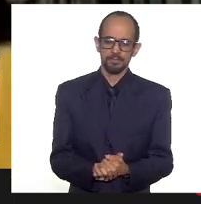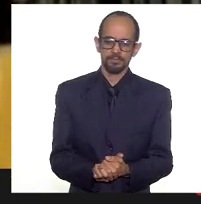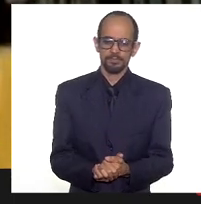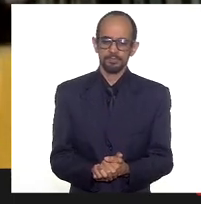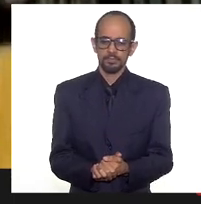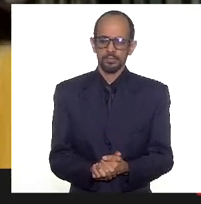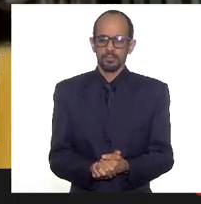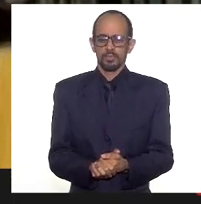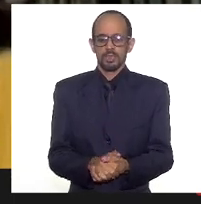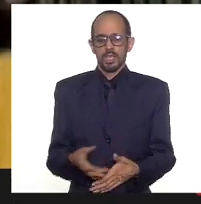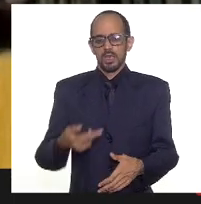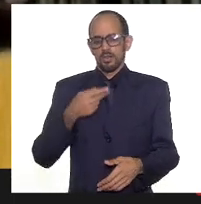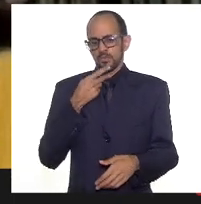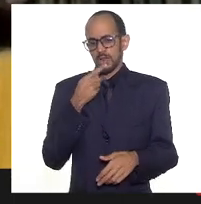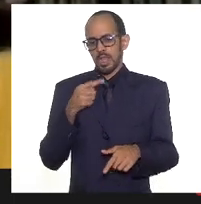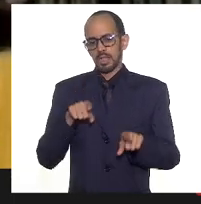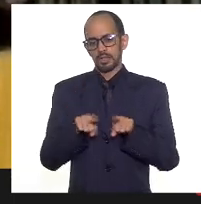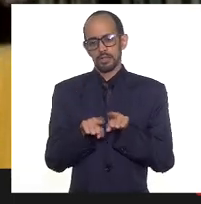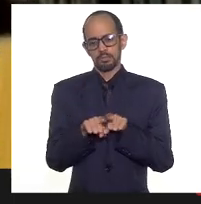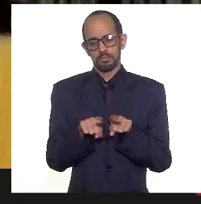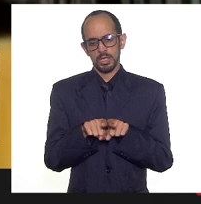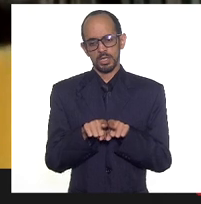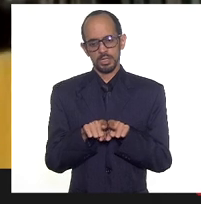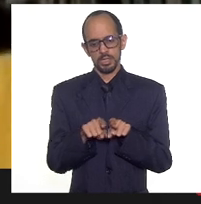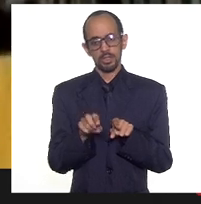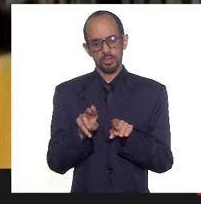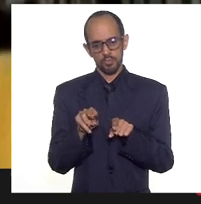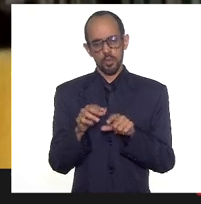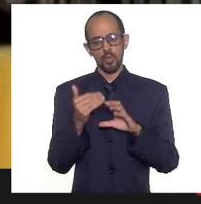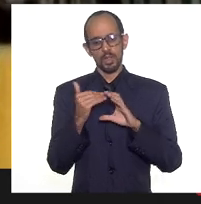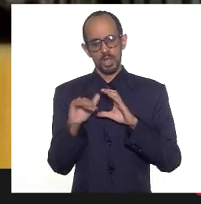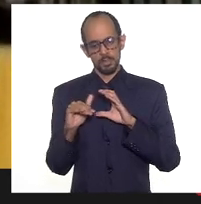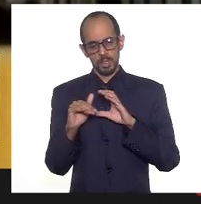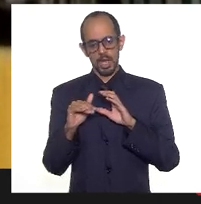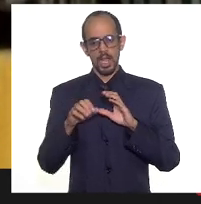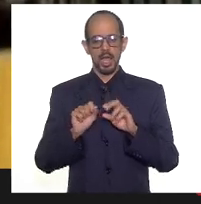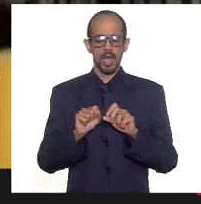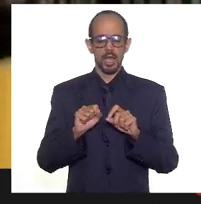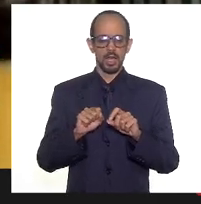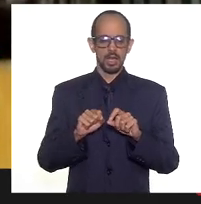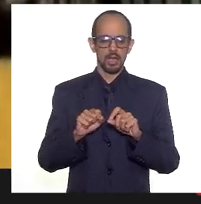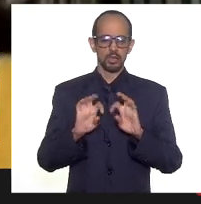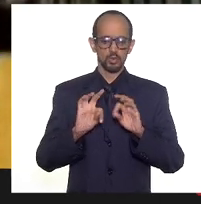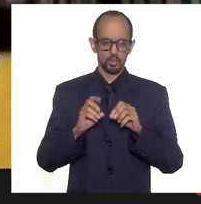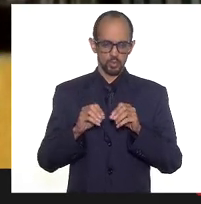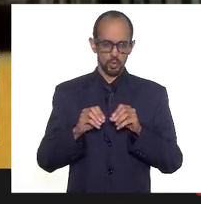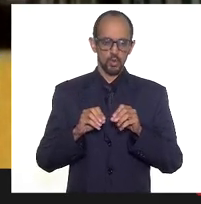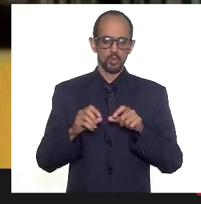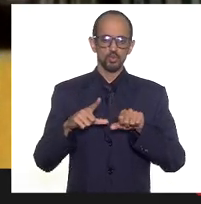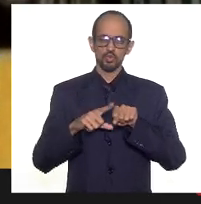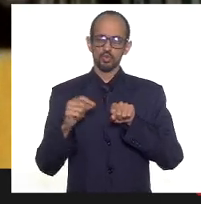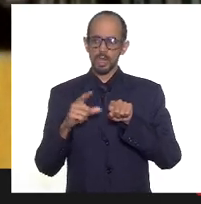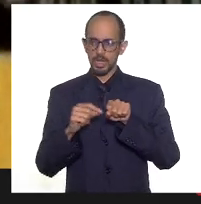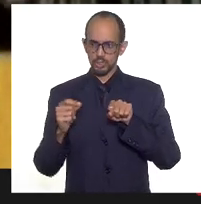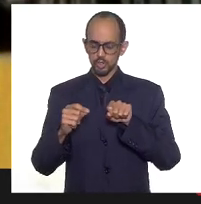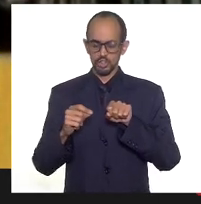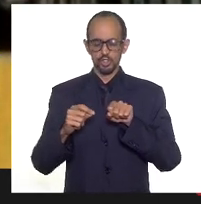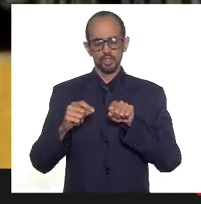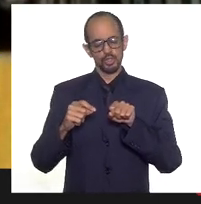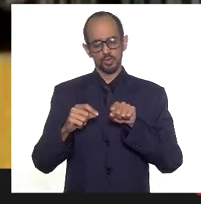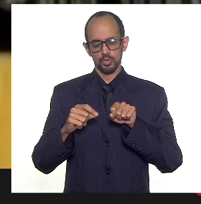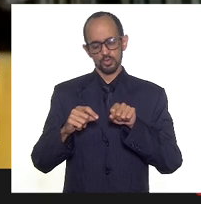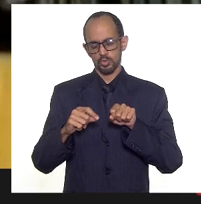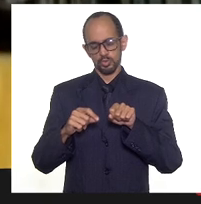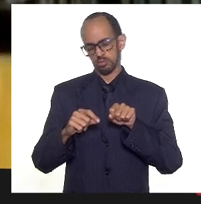e dizer também que eu vou encaminhar os artigos, as publicações,